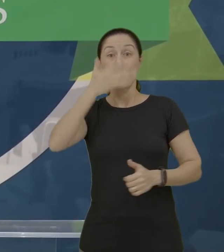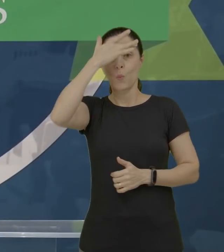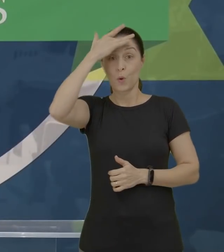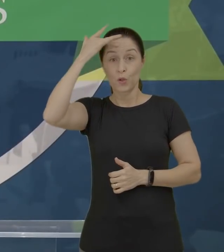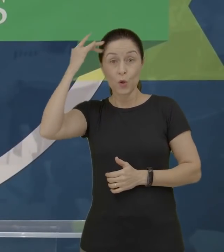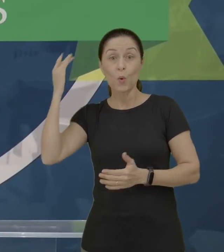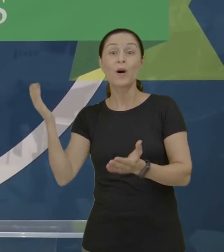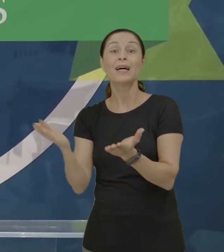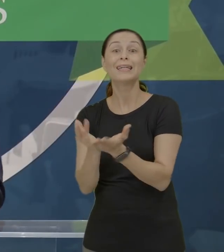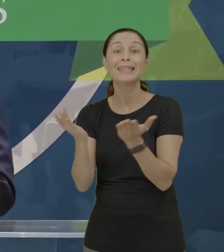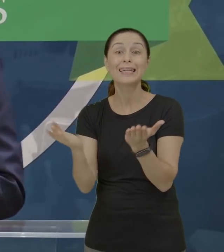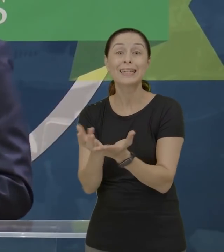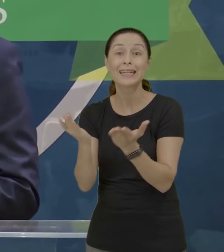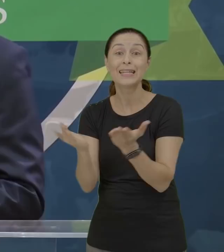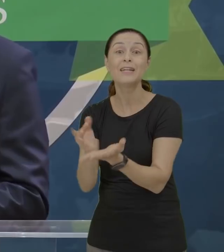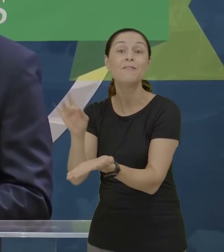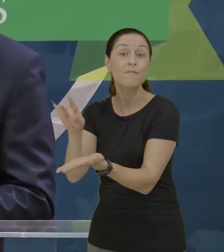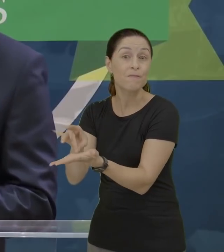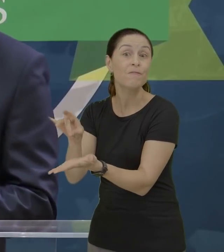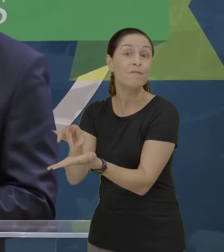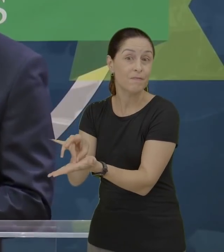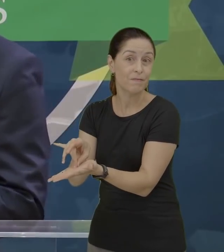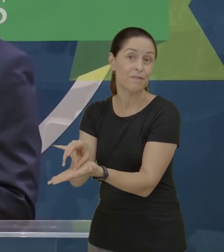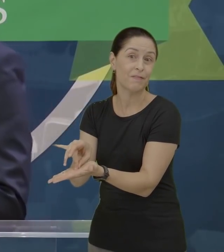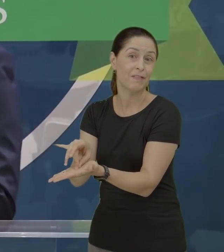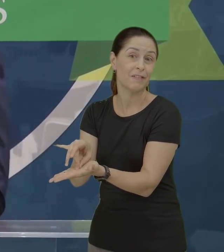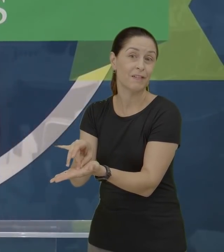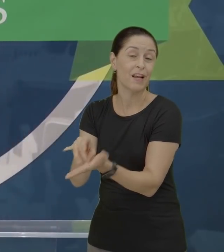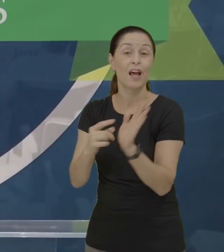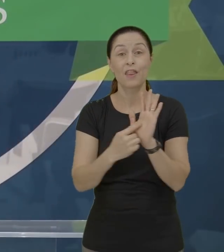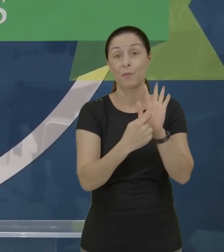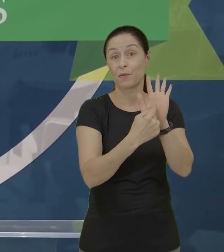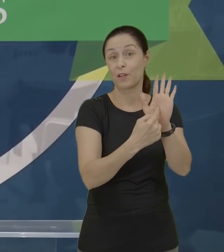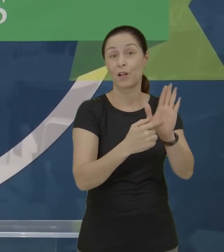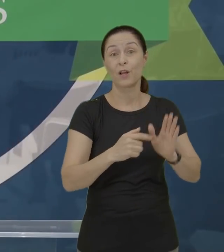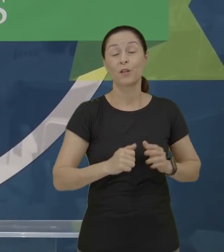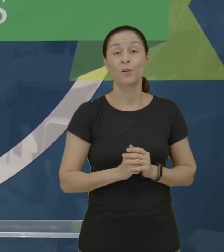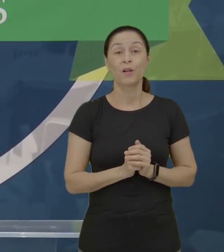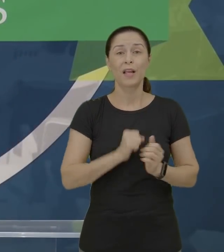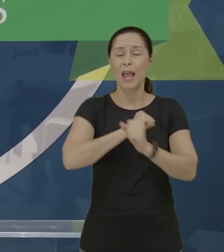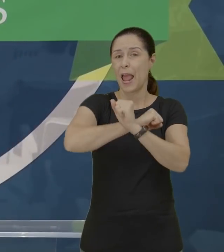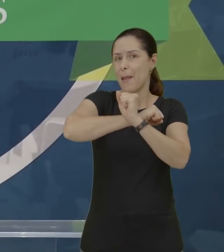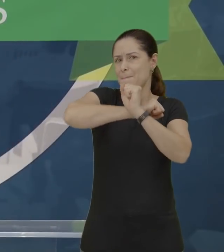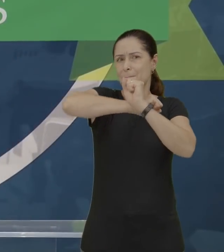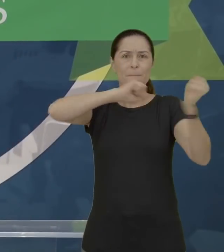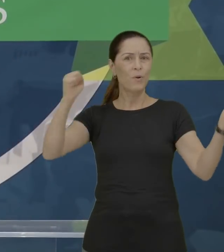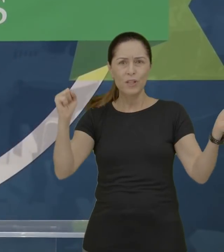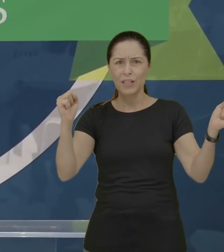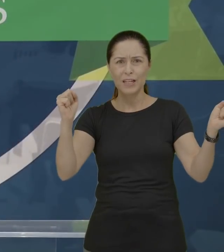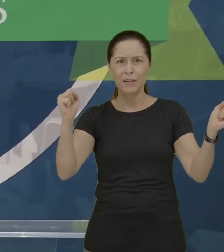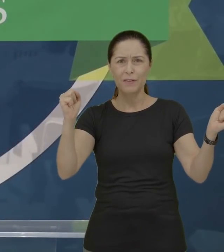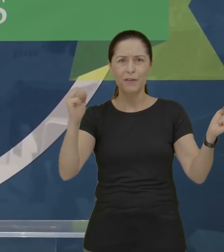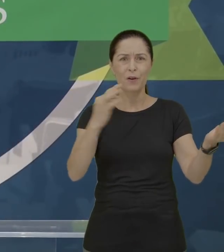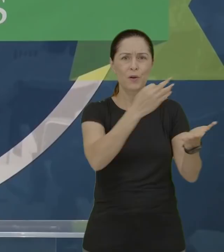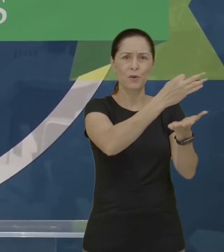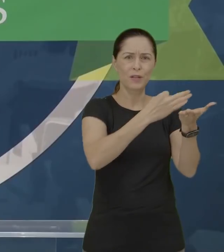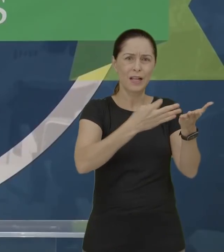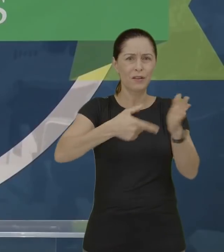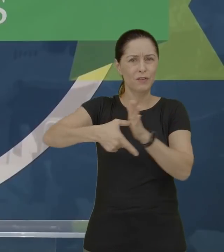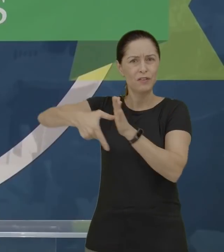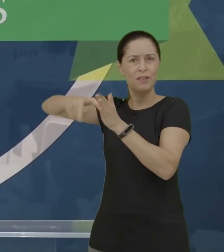mostrando para nós que não há possibilidade de o texto